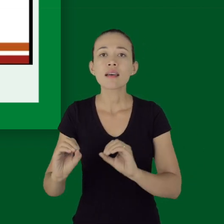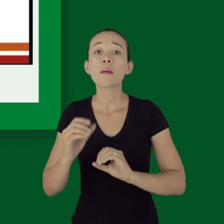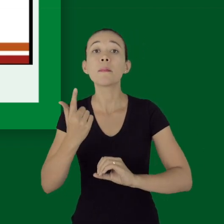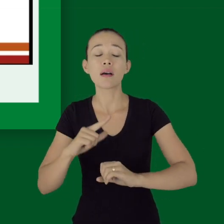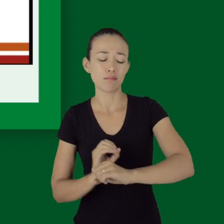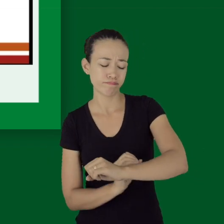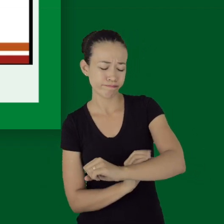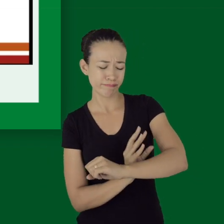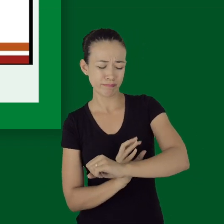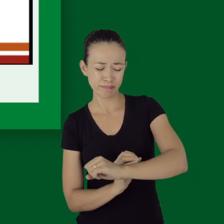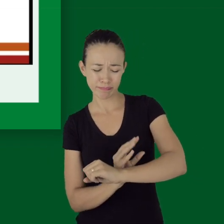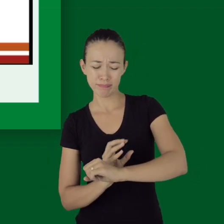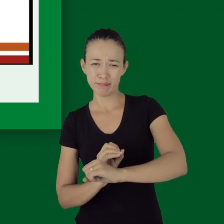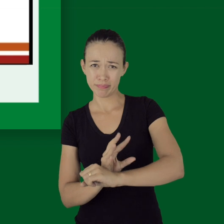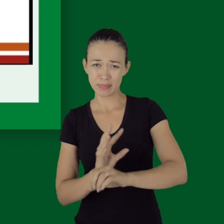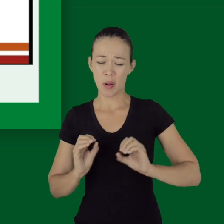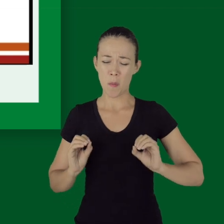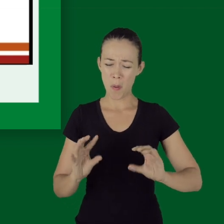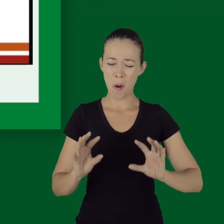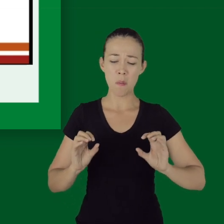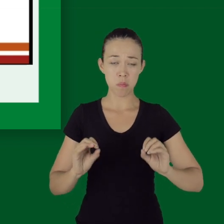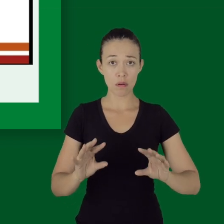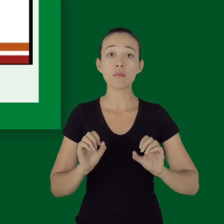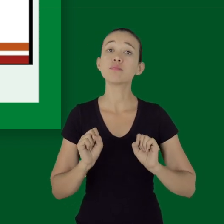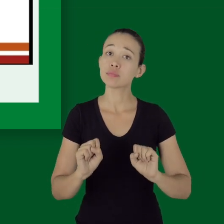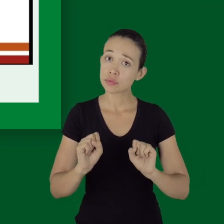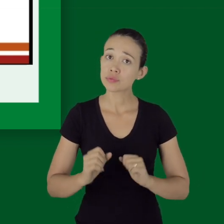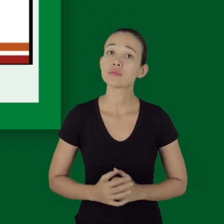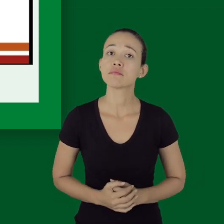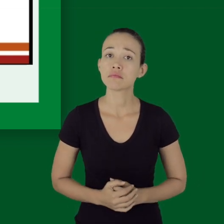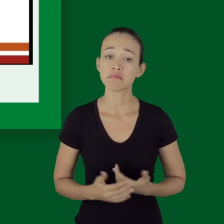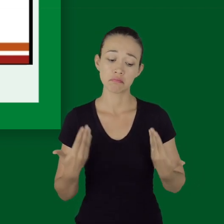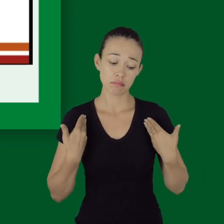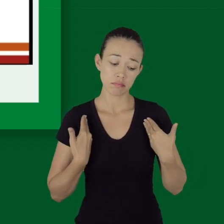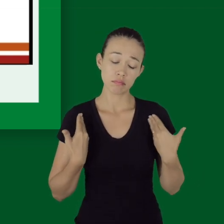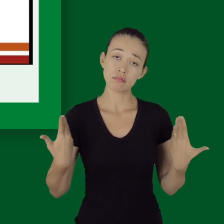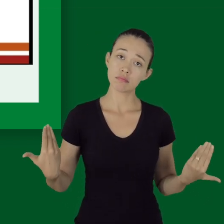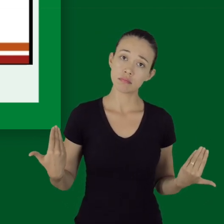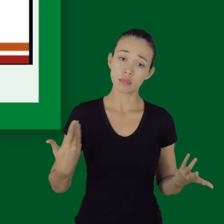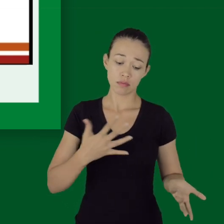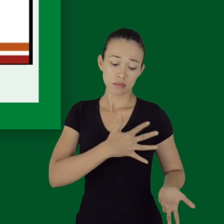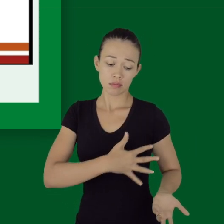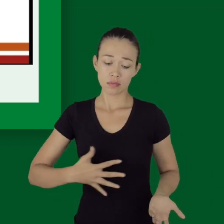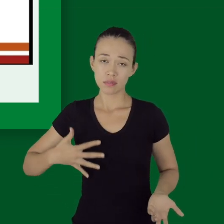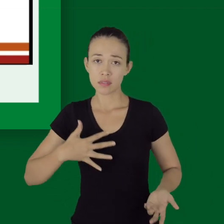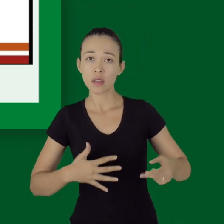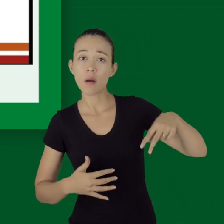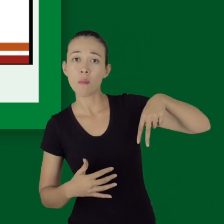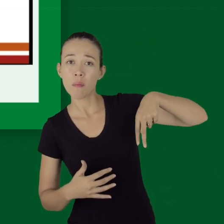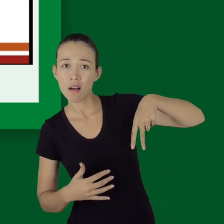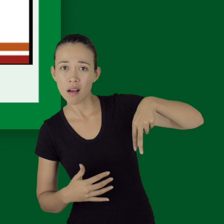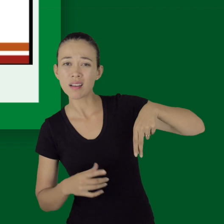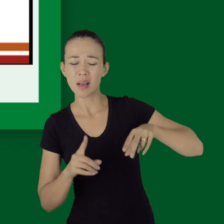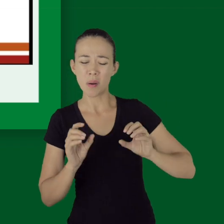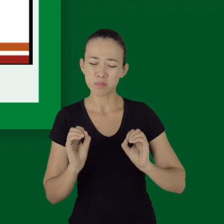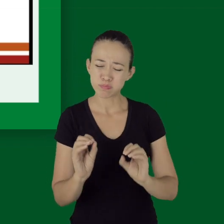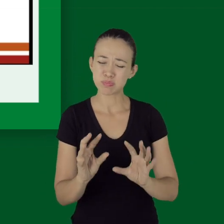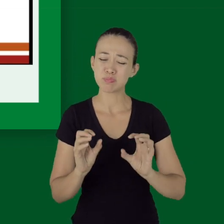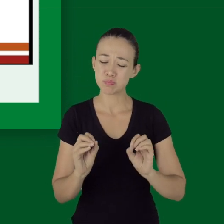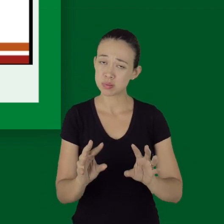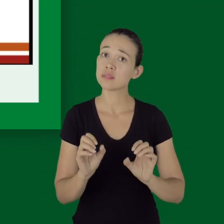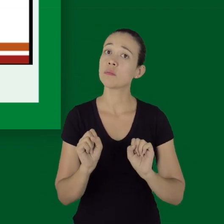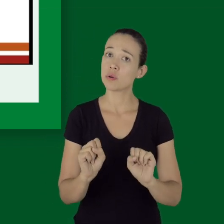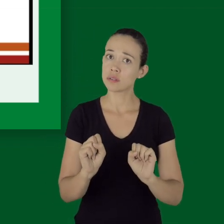formigamento. Formigamento é um tipo de dor neuropática. Então, formigamento, seja em braços, pernas, tórax, aonde